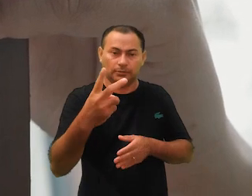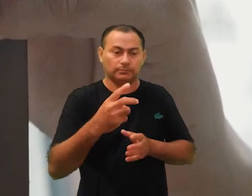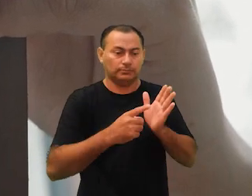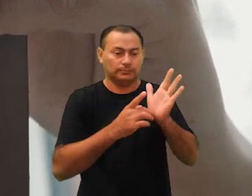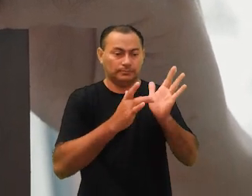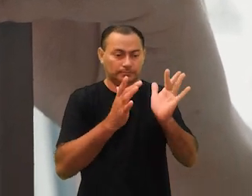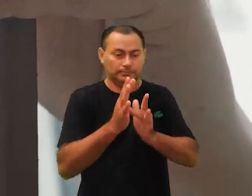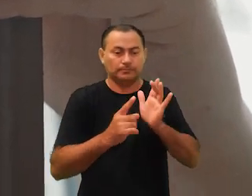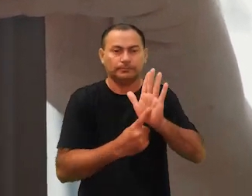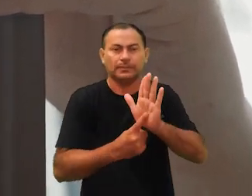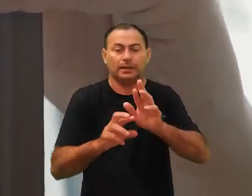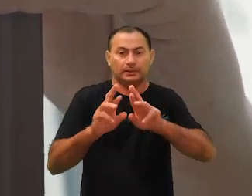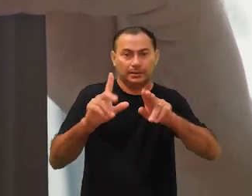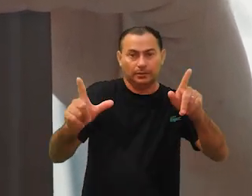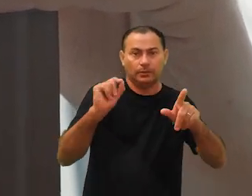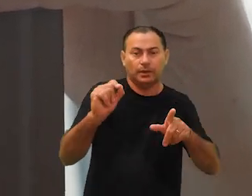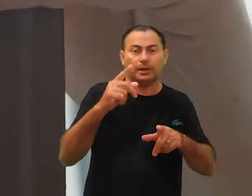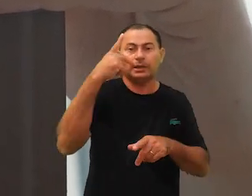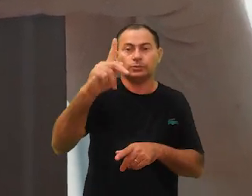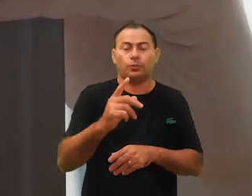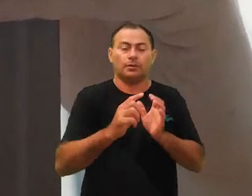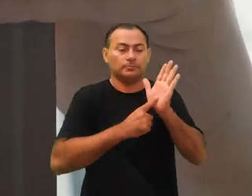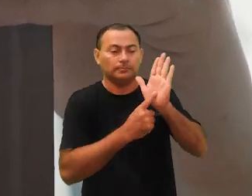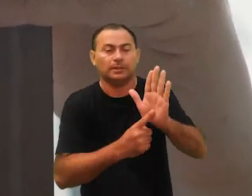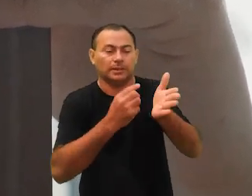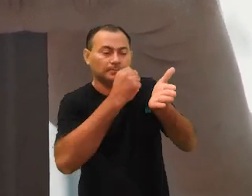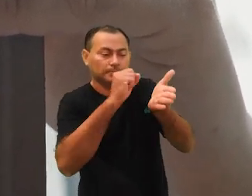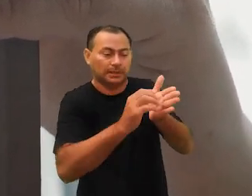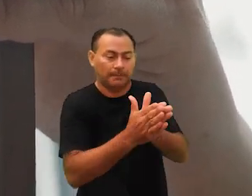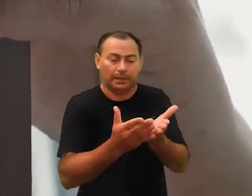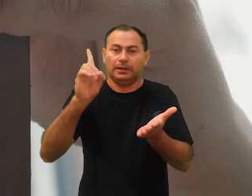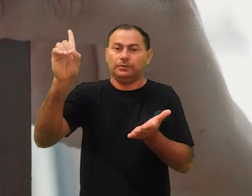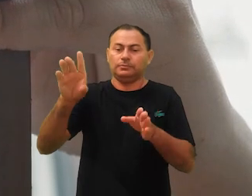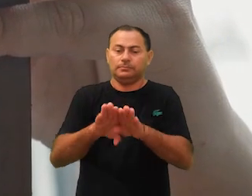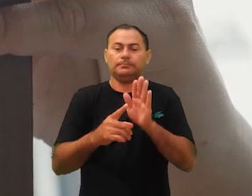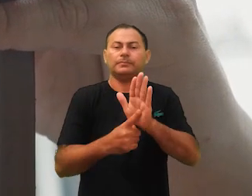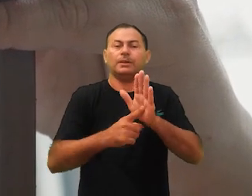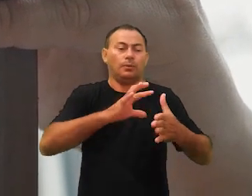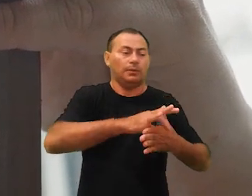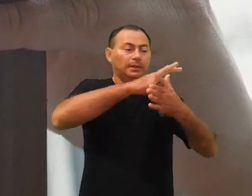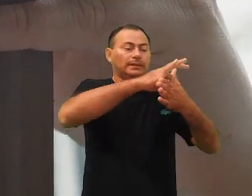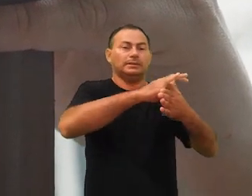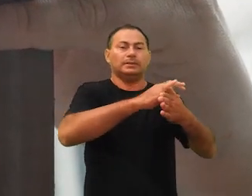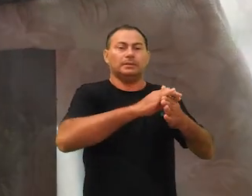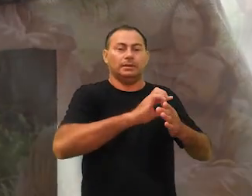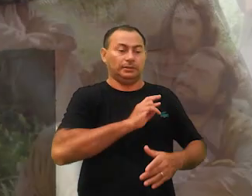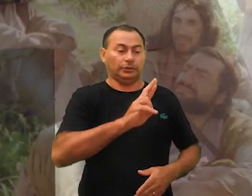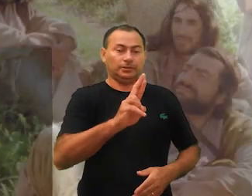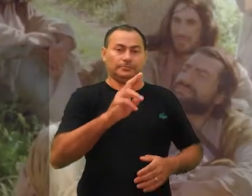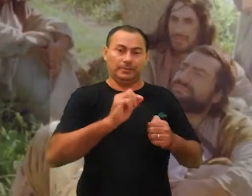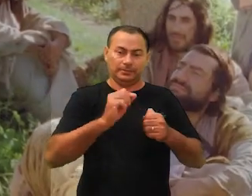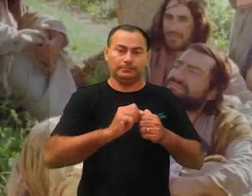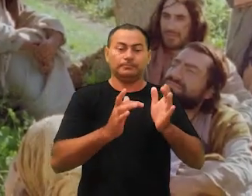Jesus estava ilustrando e aplicando a diferença entre a sua abordagem das Escrituras e a abordagem que os líderes religiosos